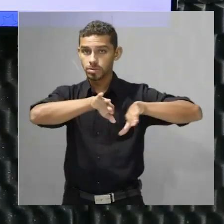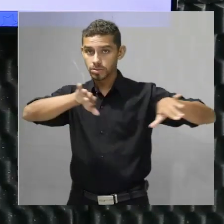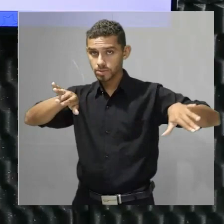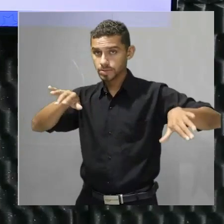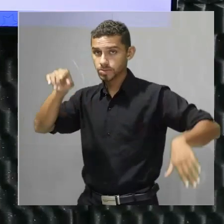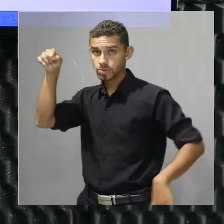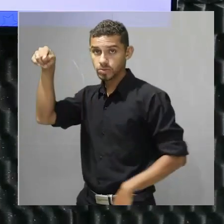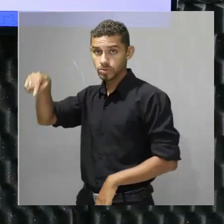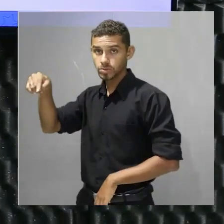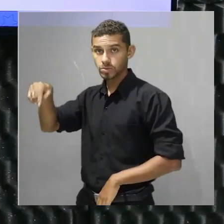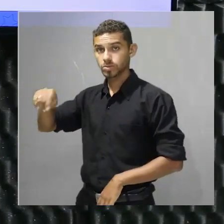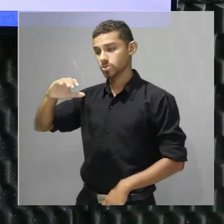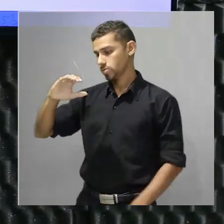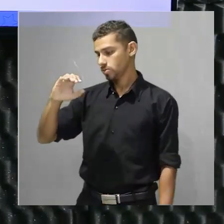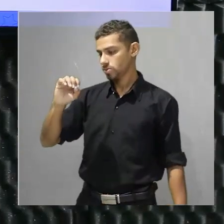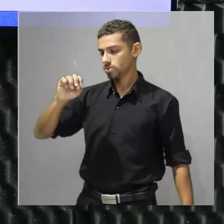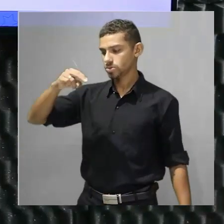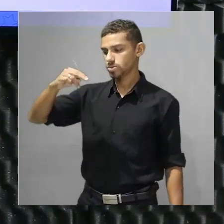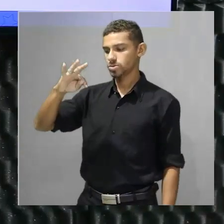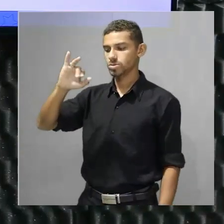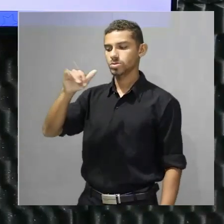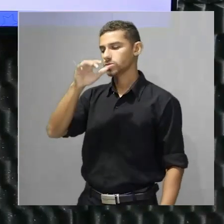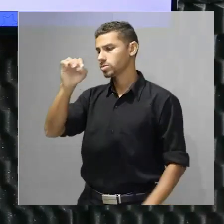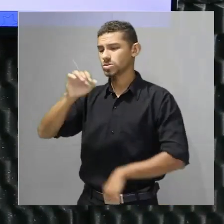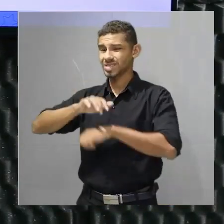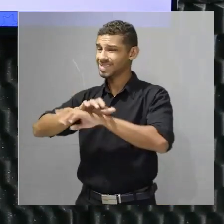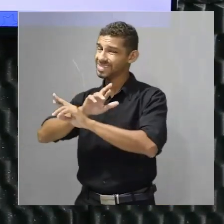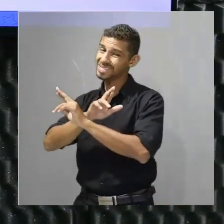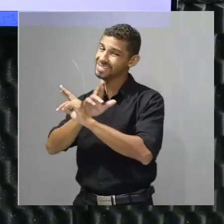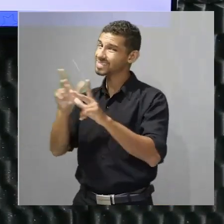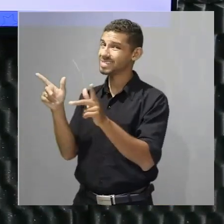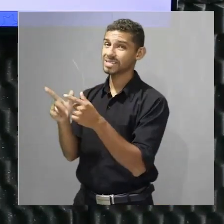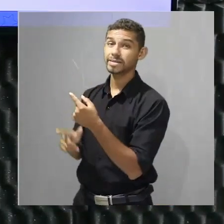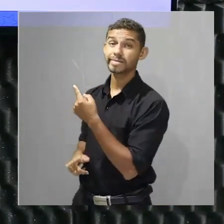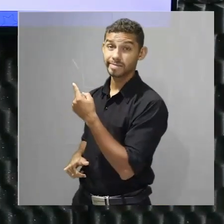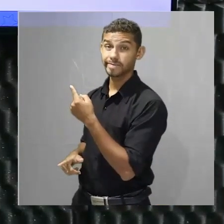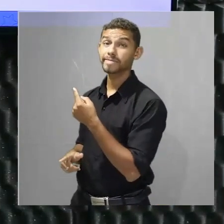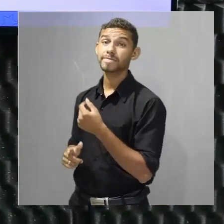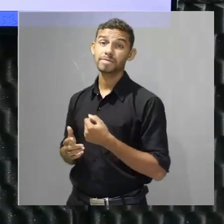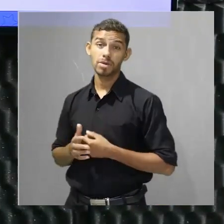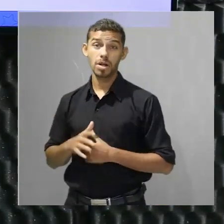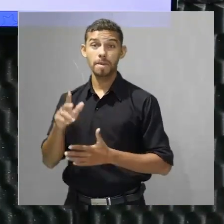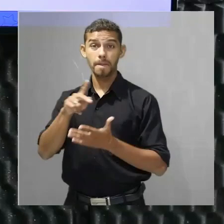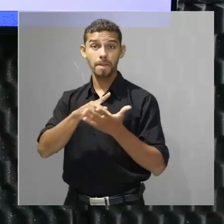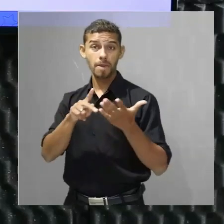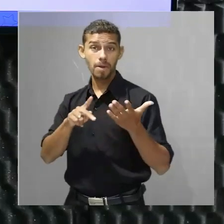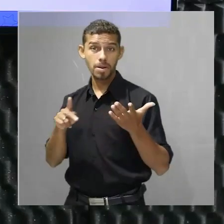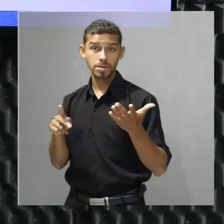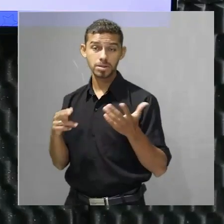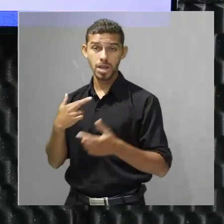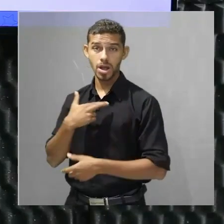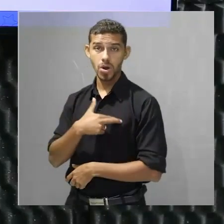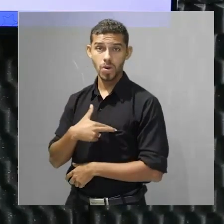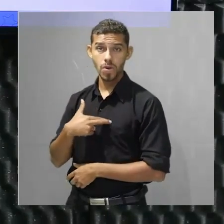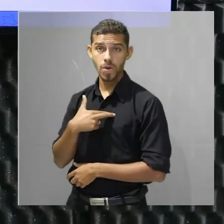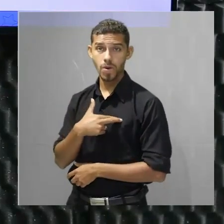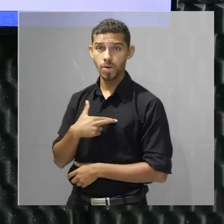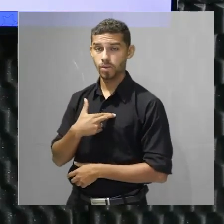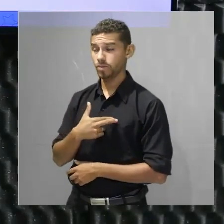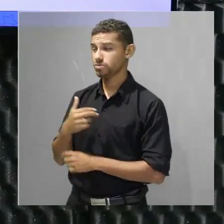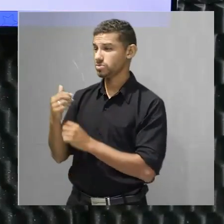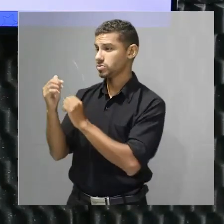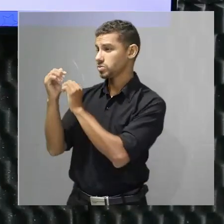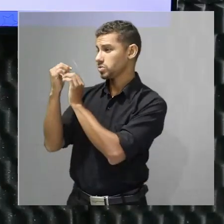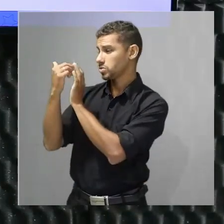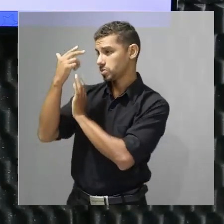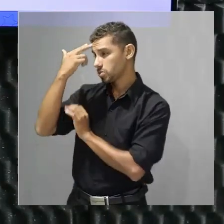palavras conotativas ou figuras em diversas formas de expressões como poesias romances contos